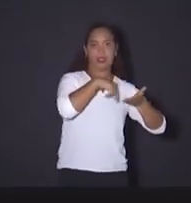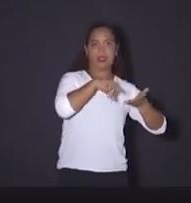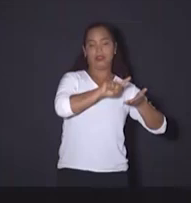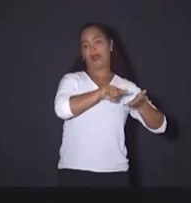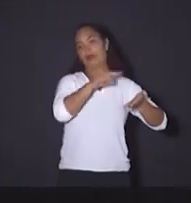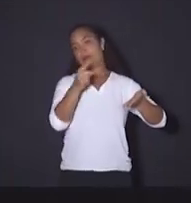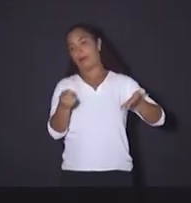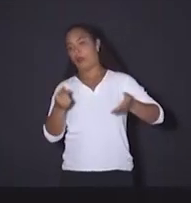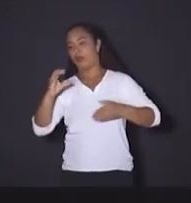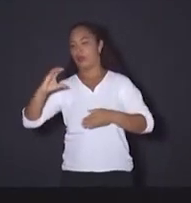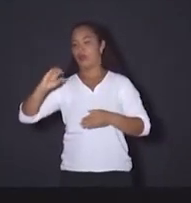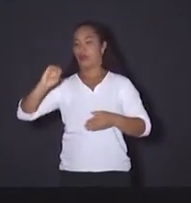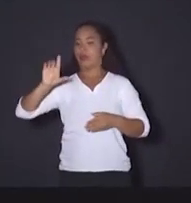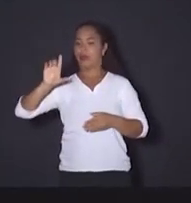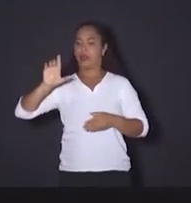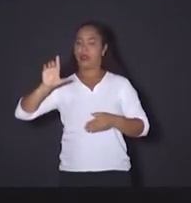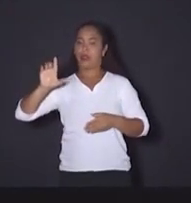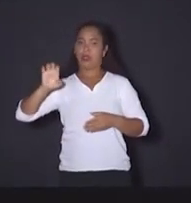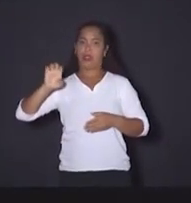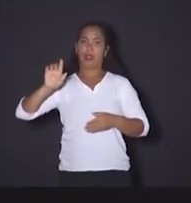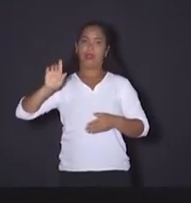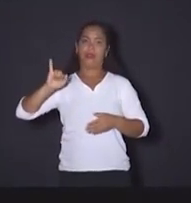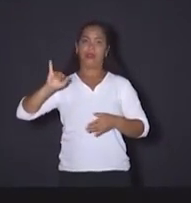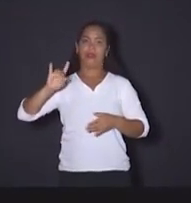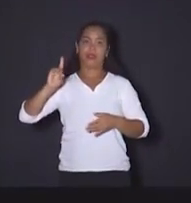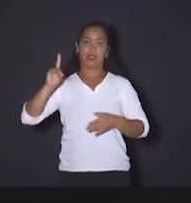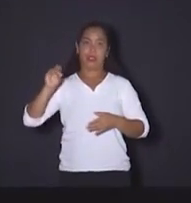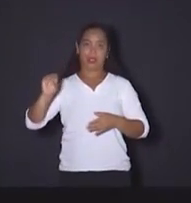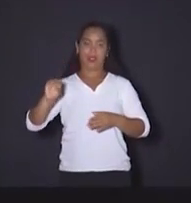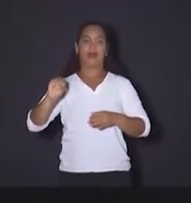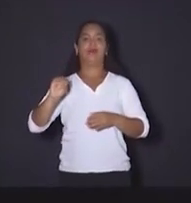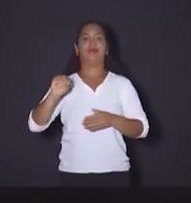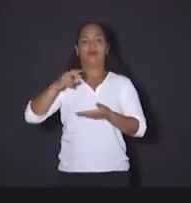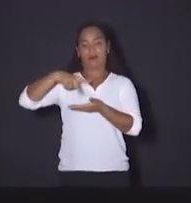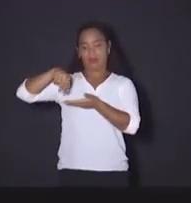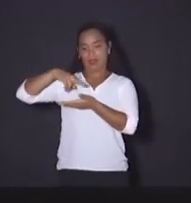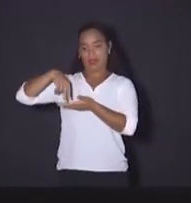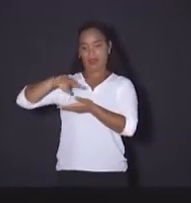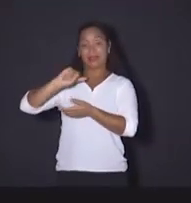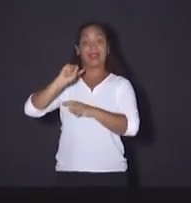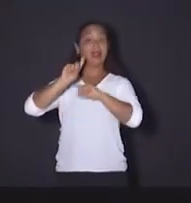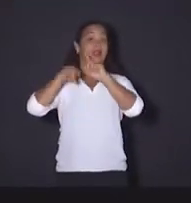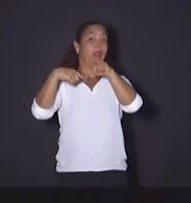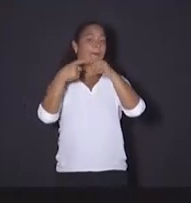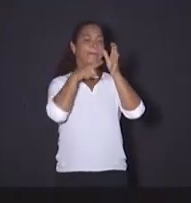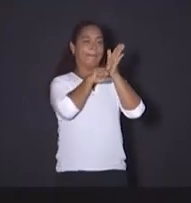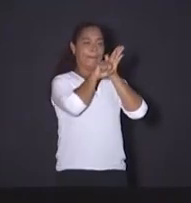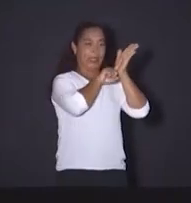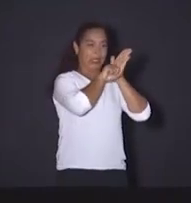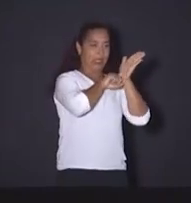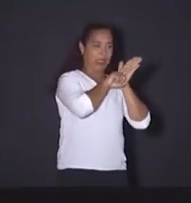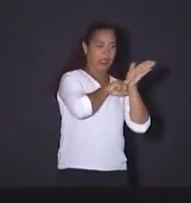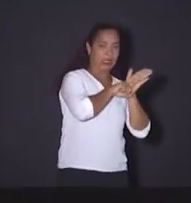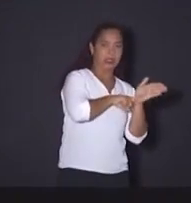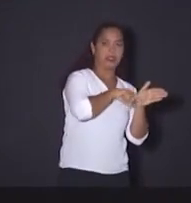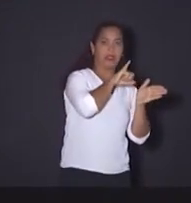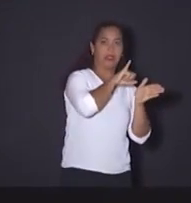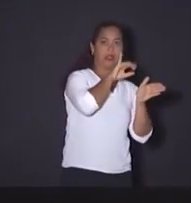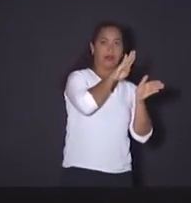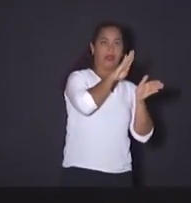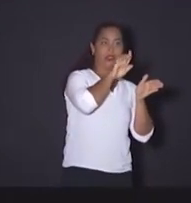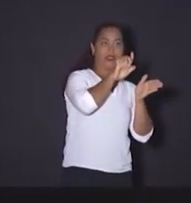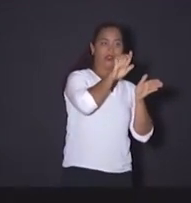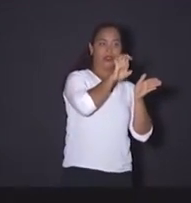Dança, e pelas pesquisas feitas no IBGE até 2004, nunca o Ministério